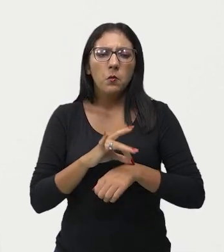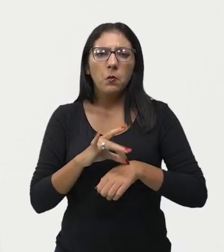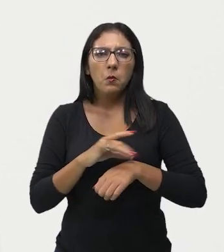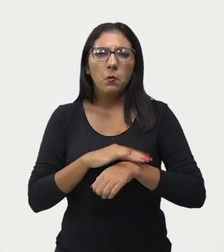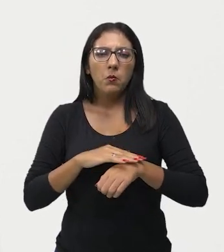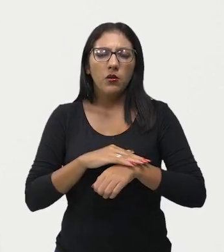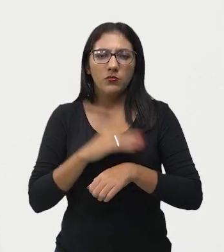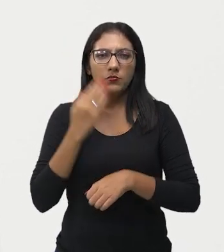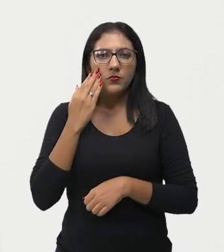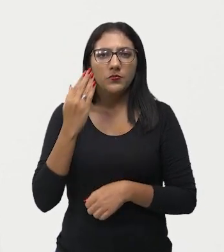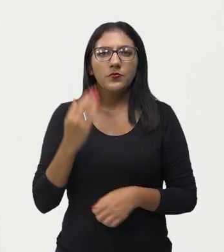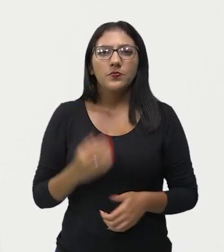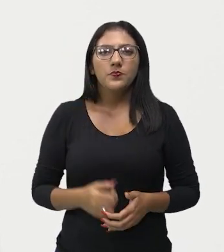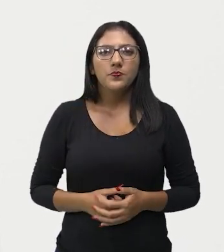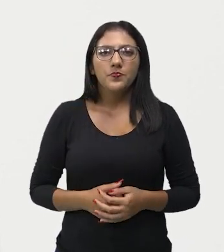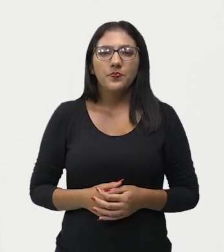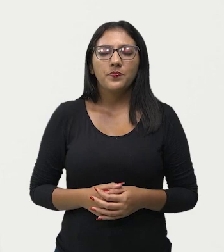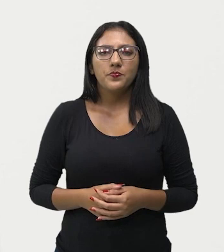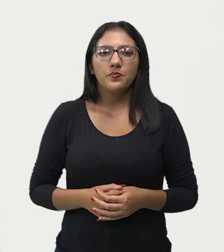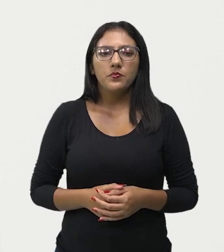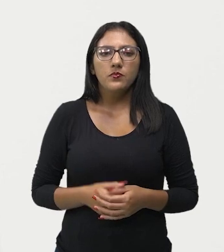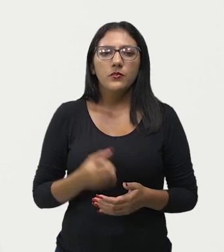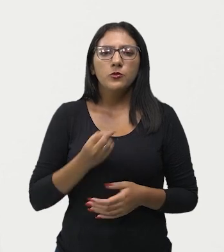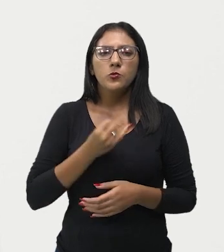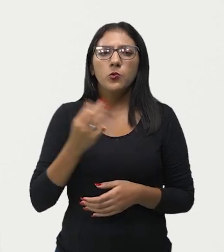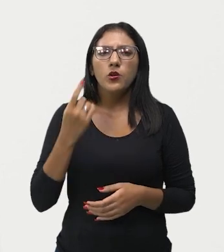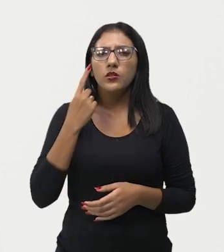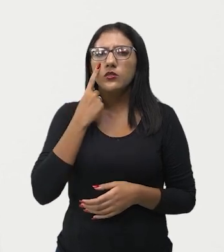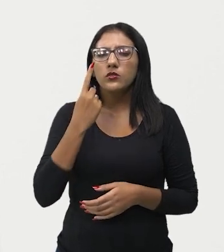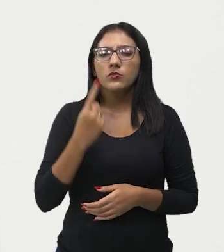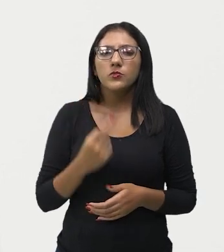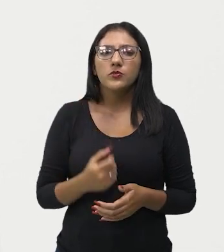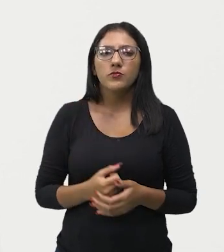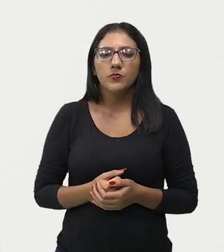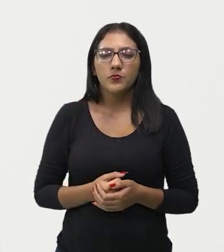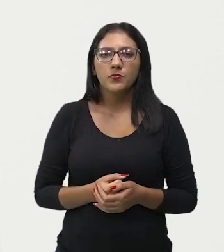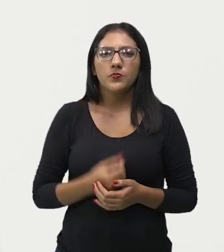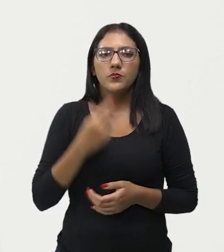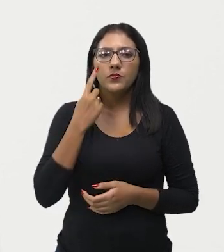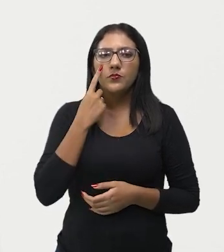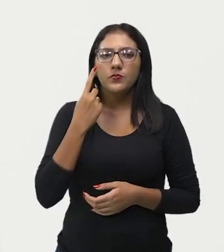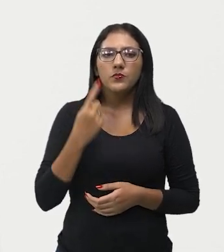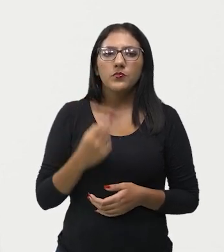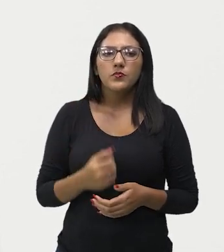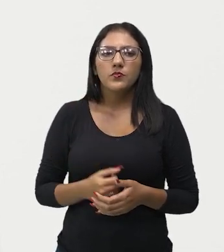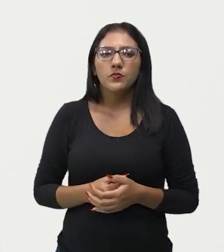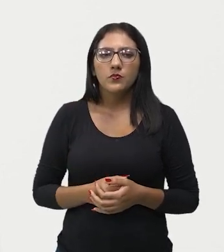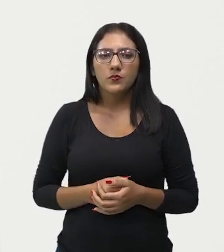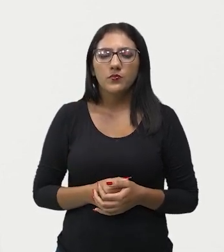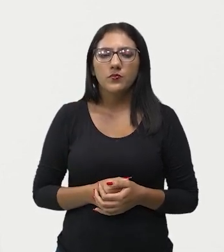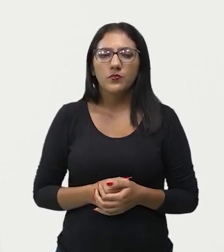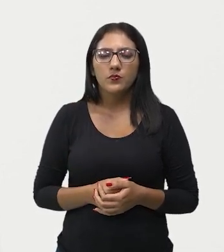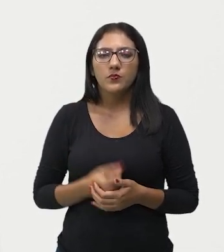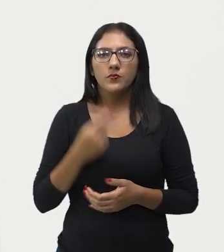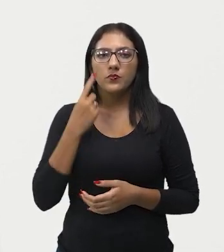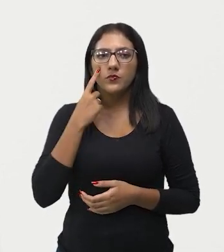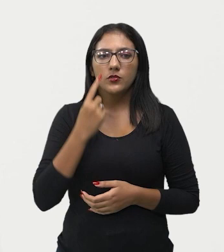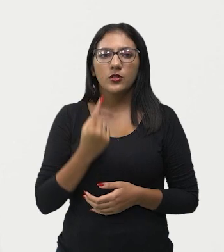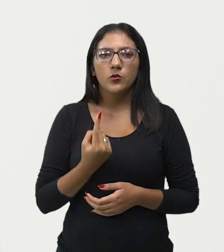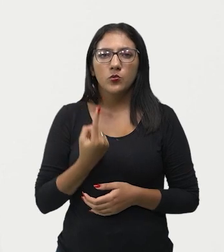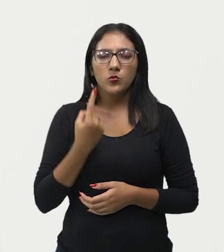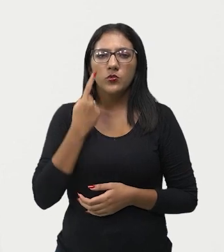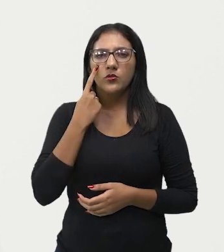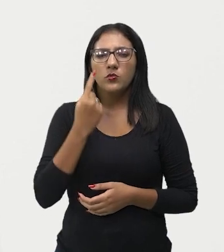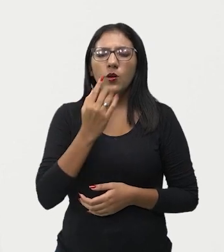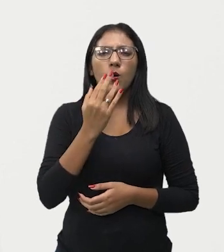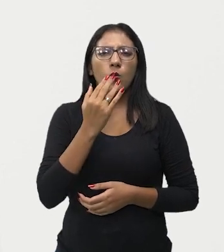aqui, ó, vamos lá então. Quantas pessoas? Temos aqui, ó, uma pessoa. Vamos pegar